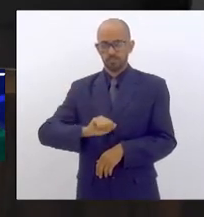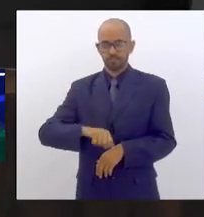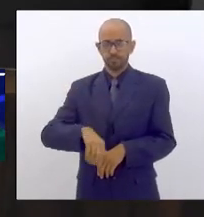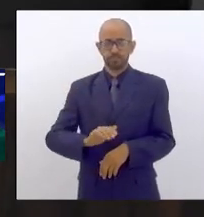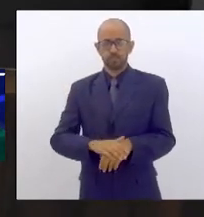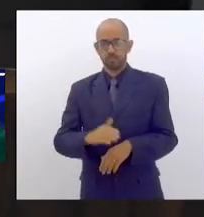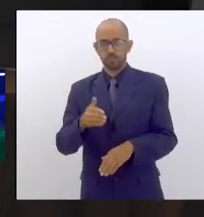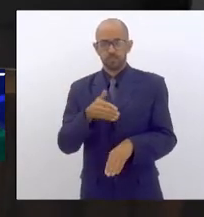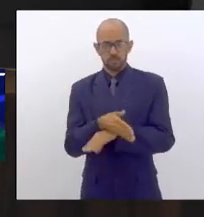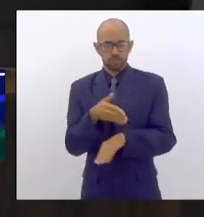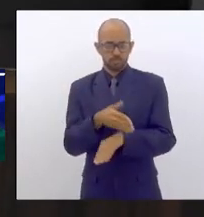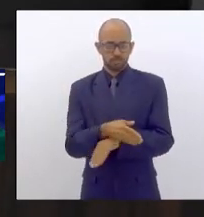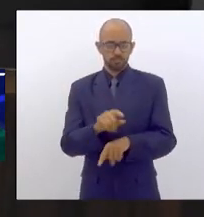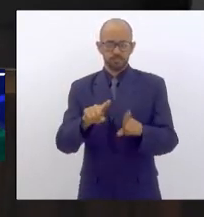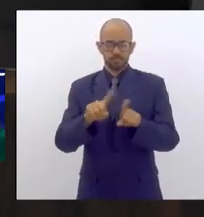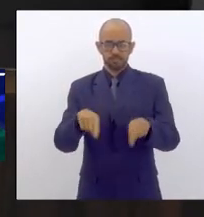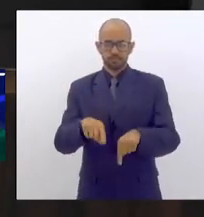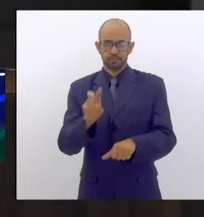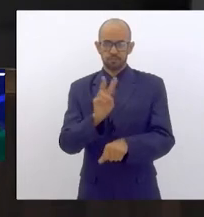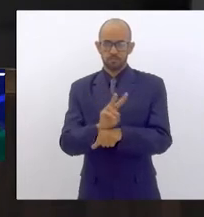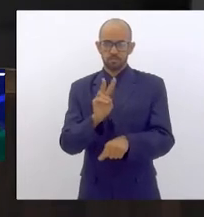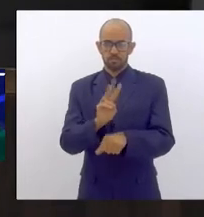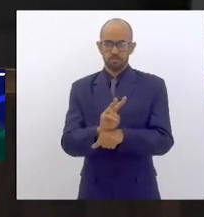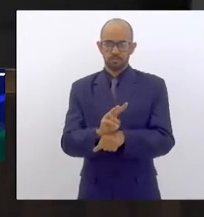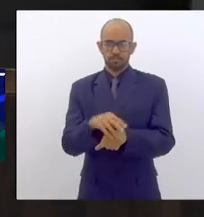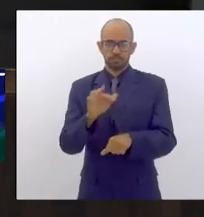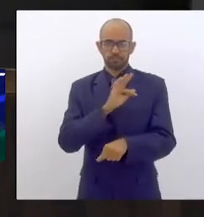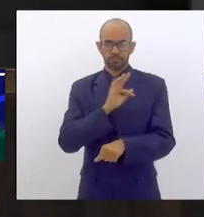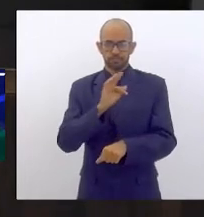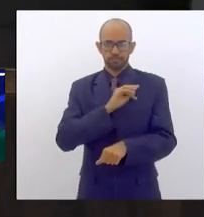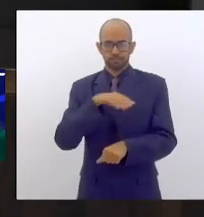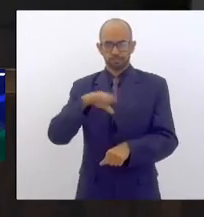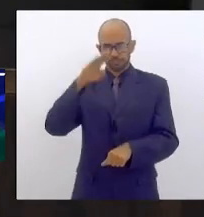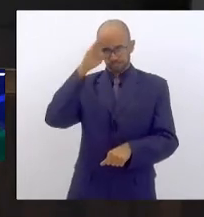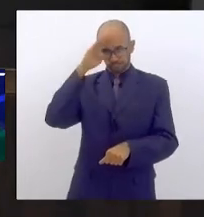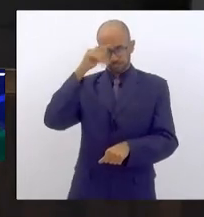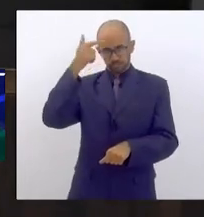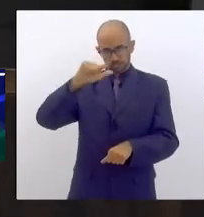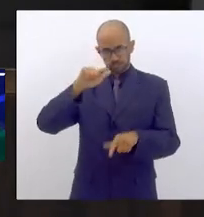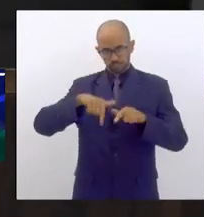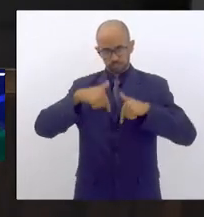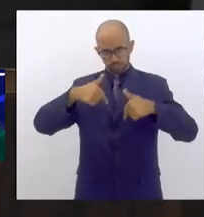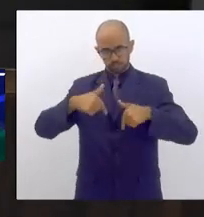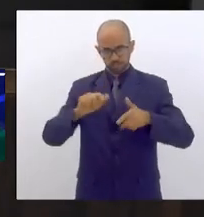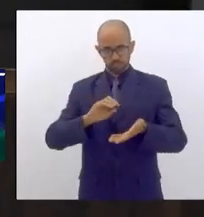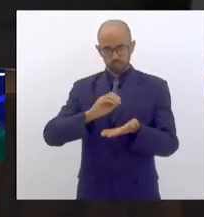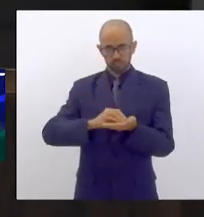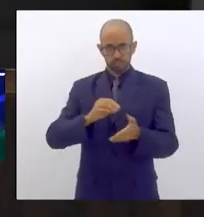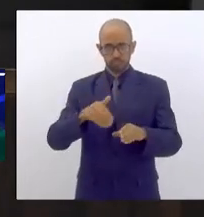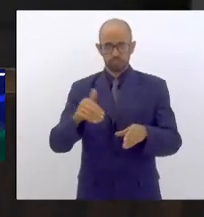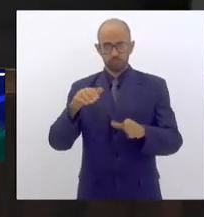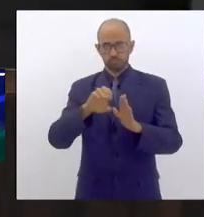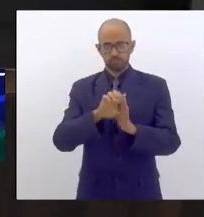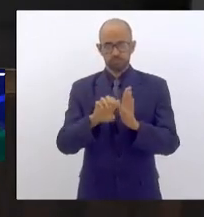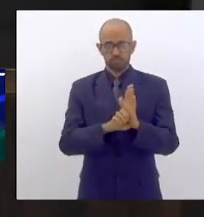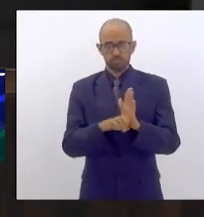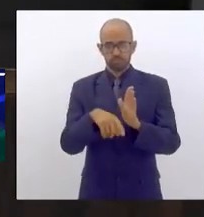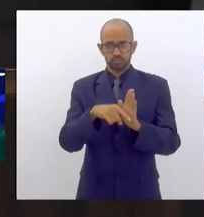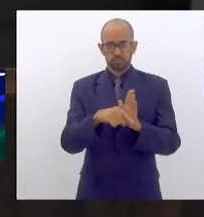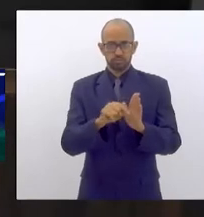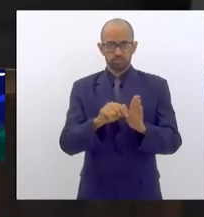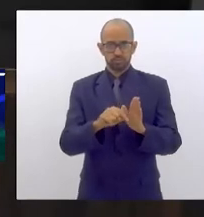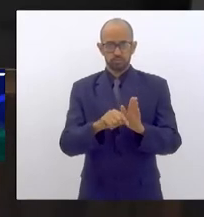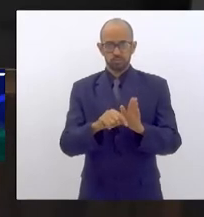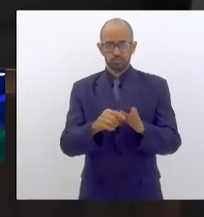de militares temporários no quadro de músicos da Polícia Militar e da outras providências, pendendo de parecer da Comissão de Emendas Constitucionais e Vetos.